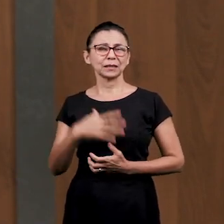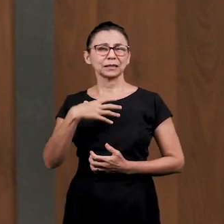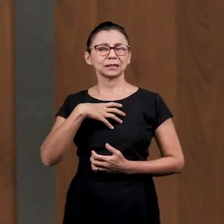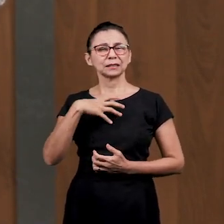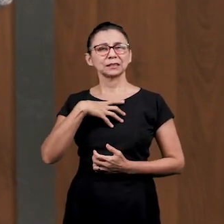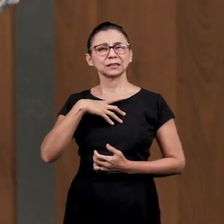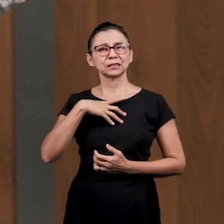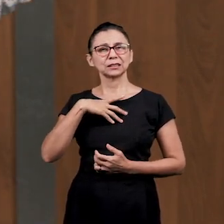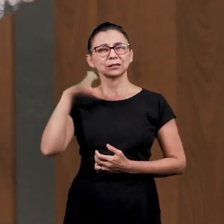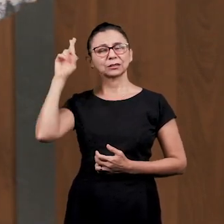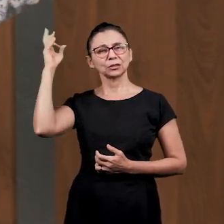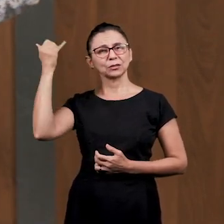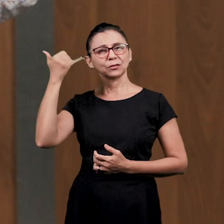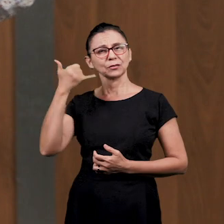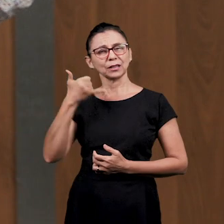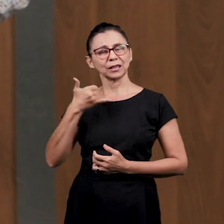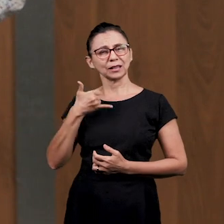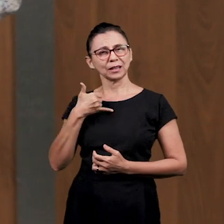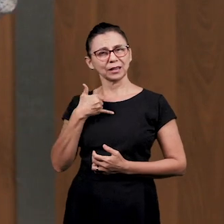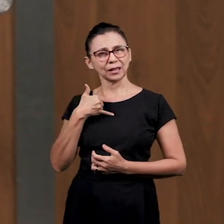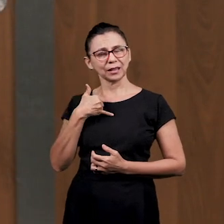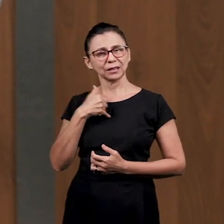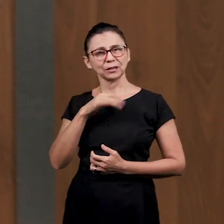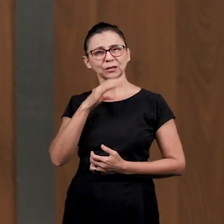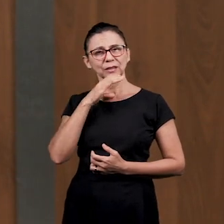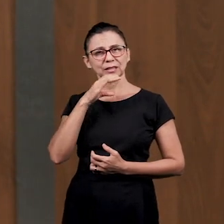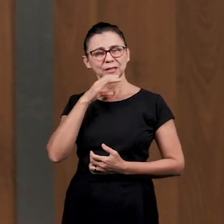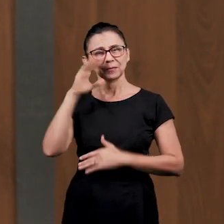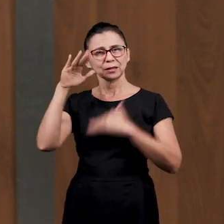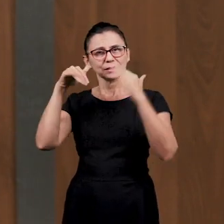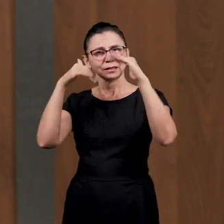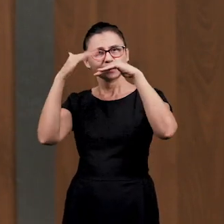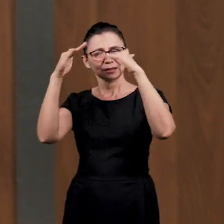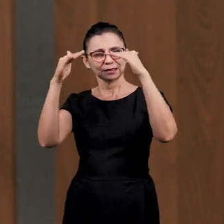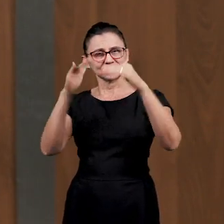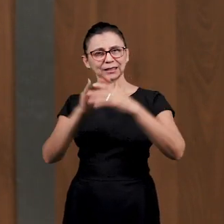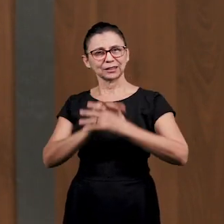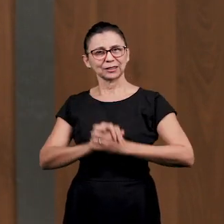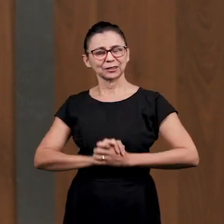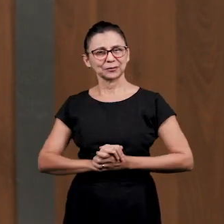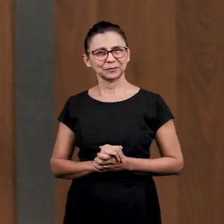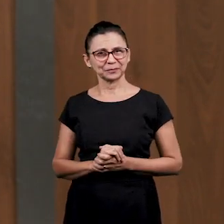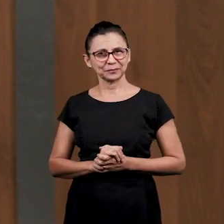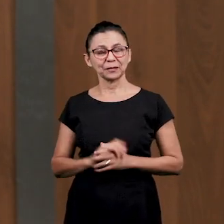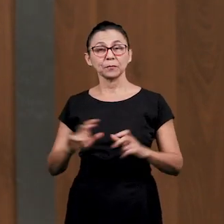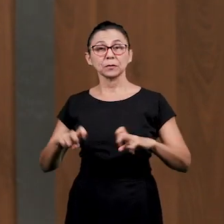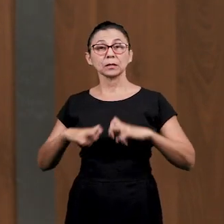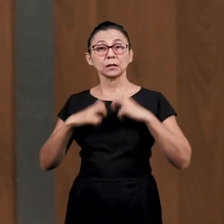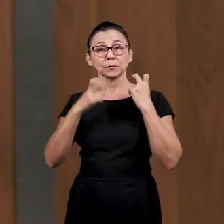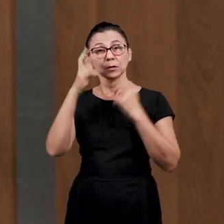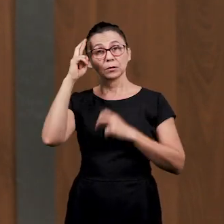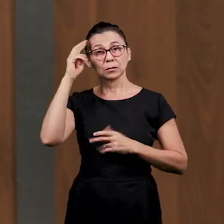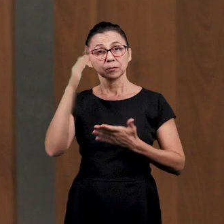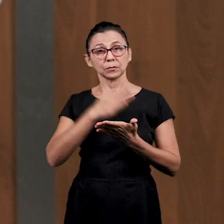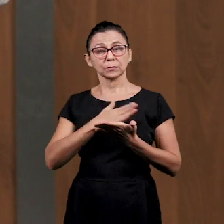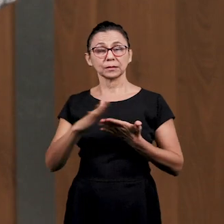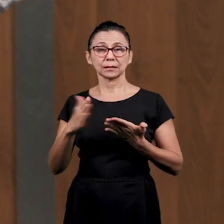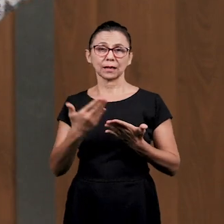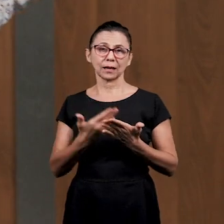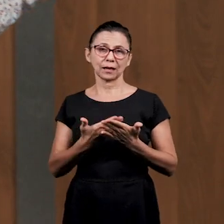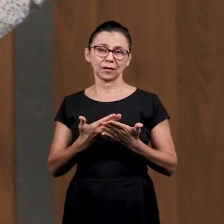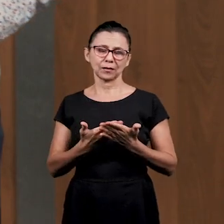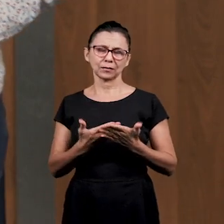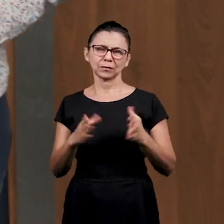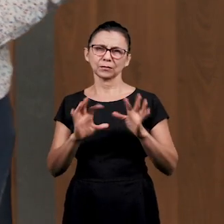do Senhor e crescermos no conhecimento da palavra. Vamos fazer um clamor ao Senhor para darmos início à